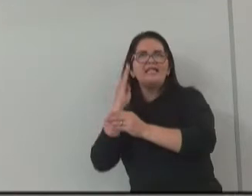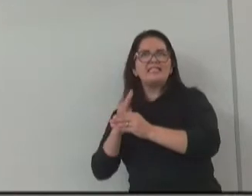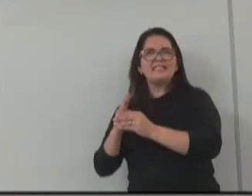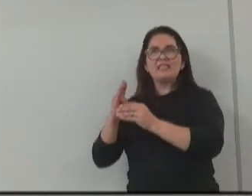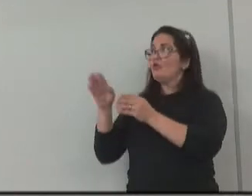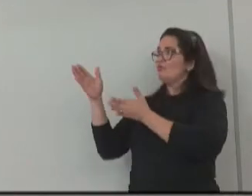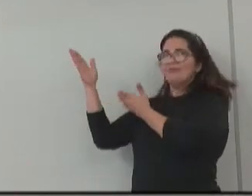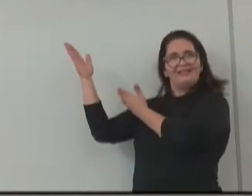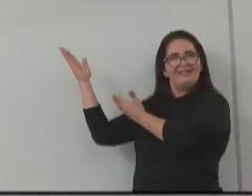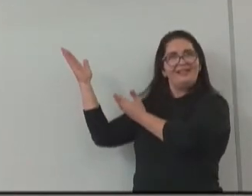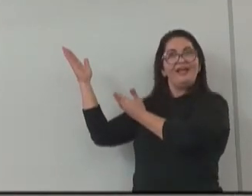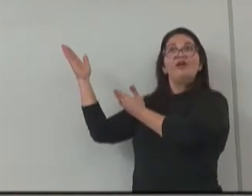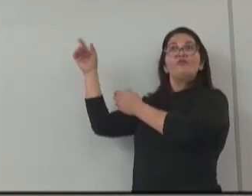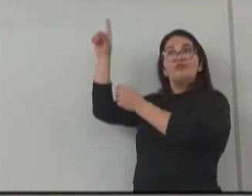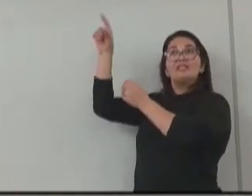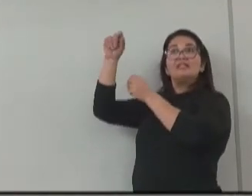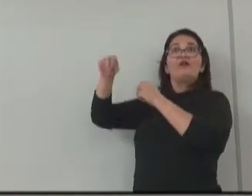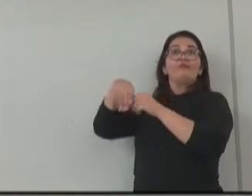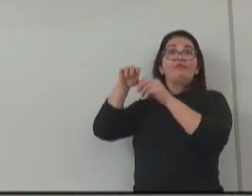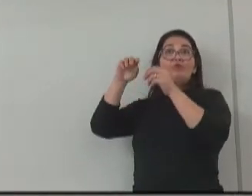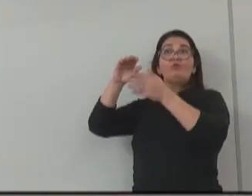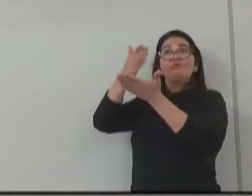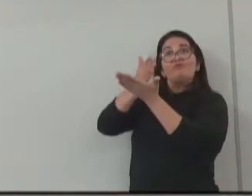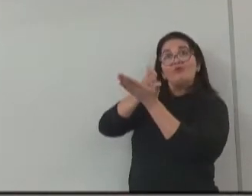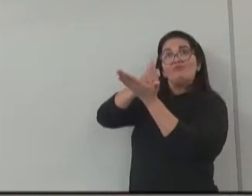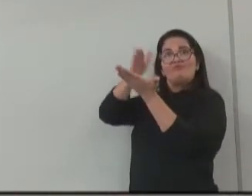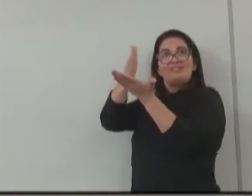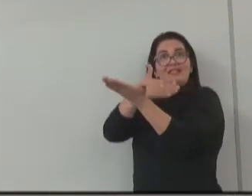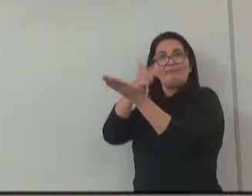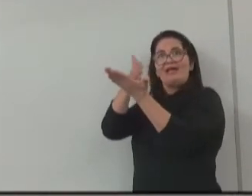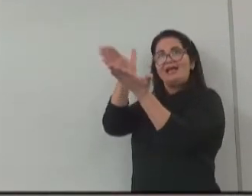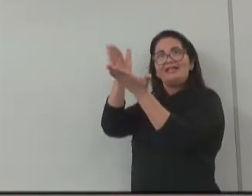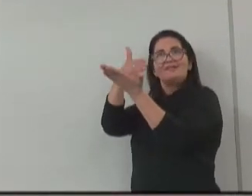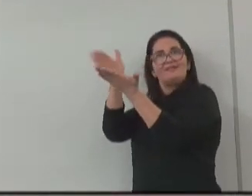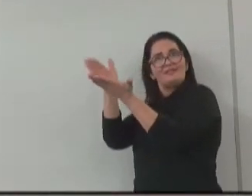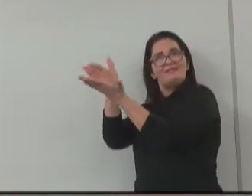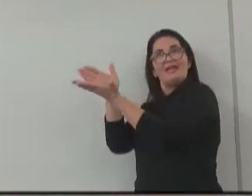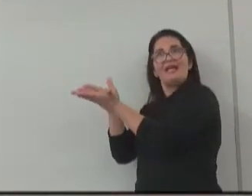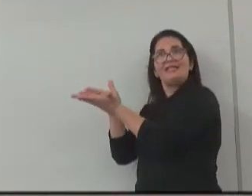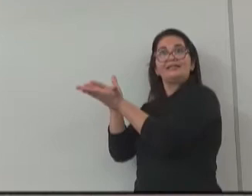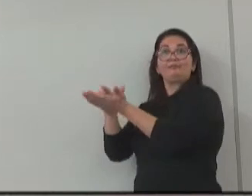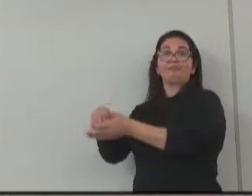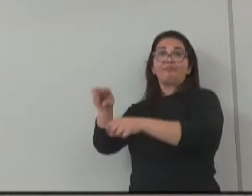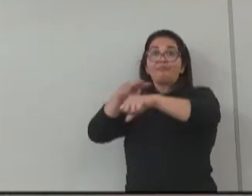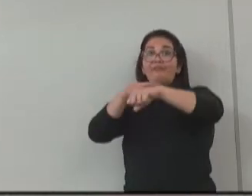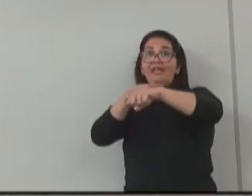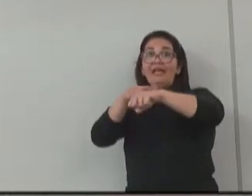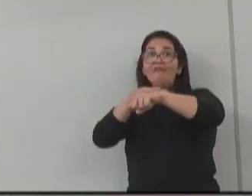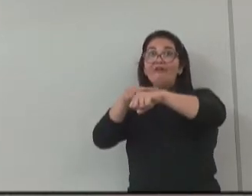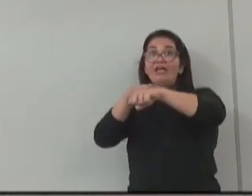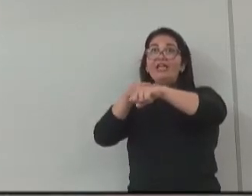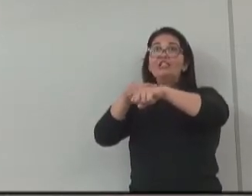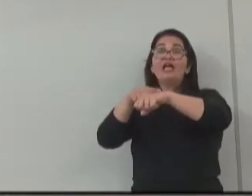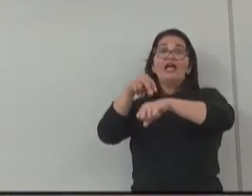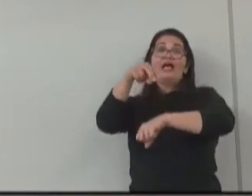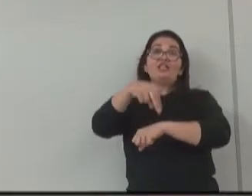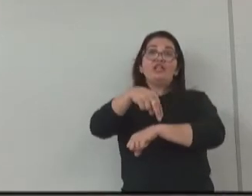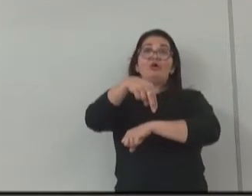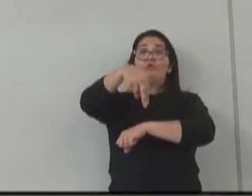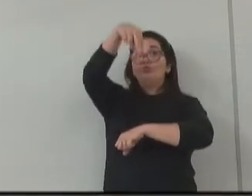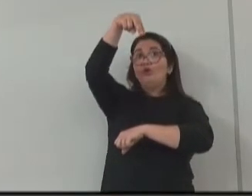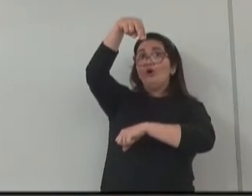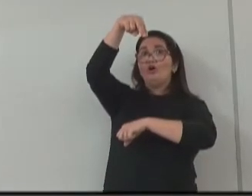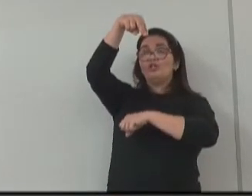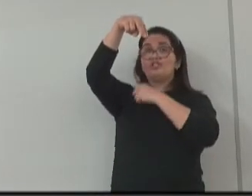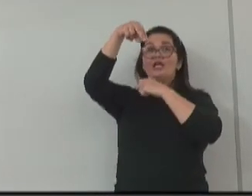elas são classificadas neste mapa como a verdinha, vocês podem ver que é região norte,